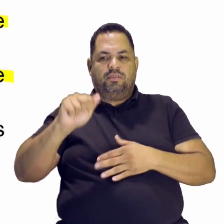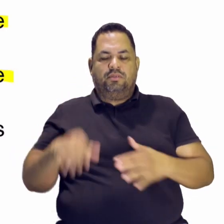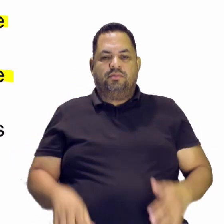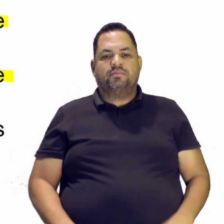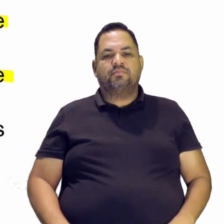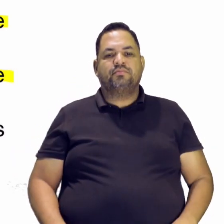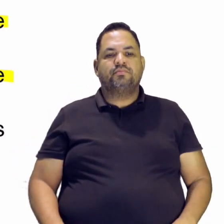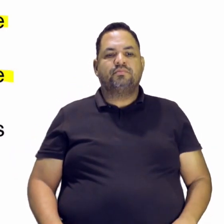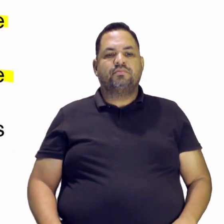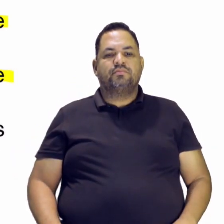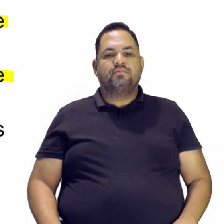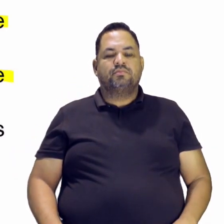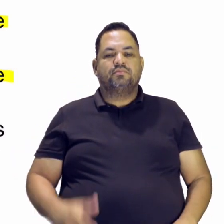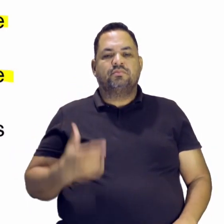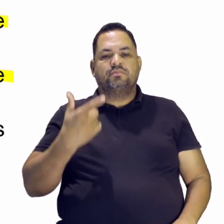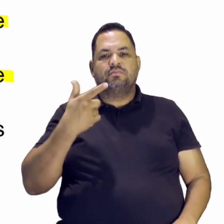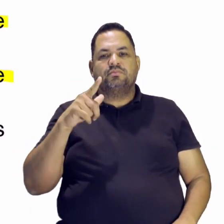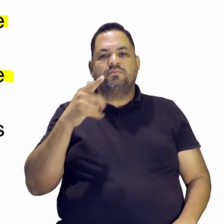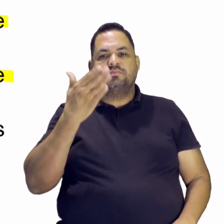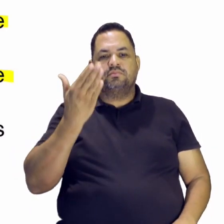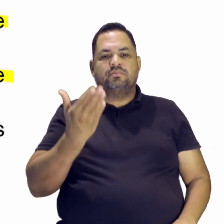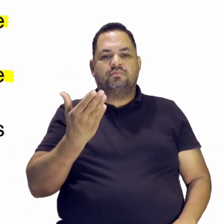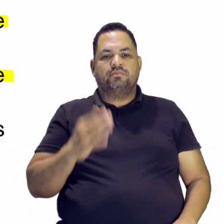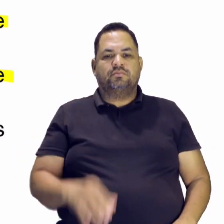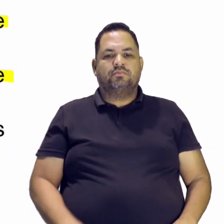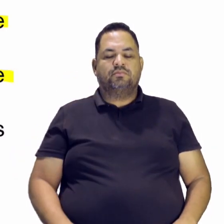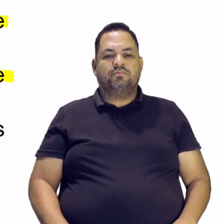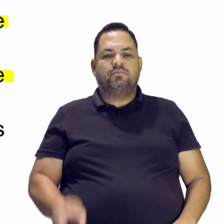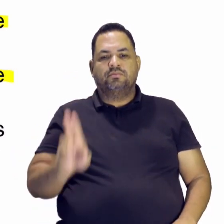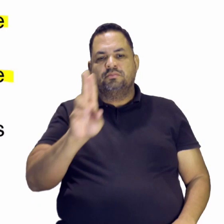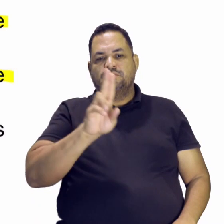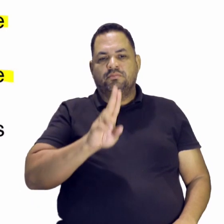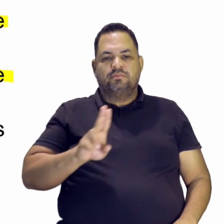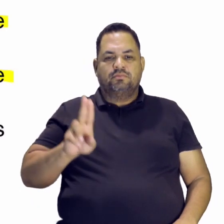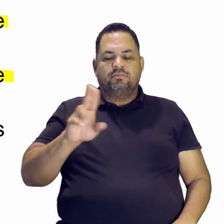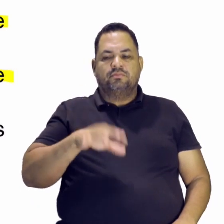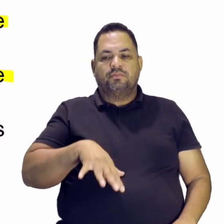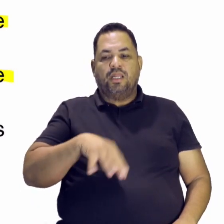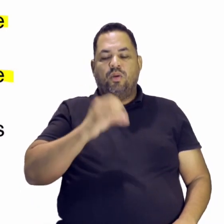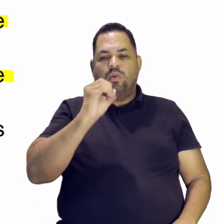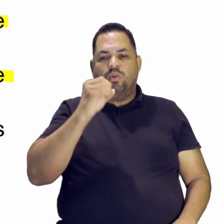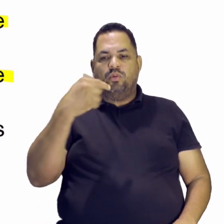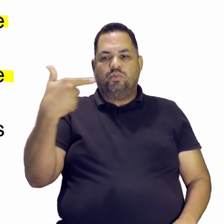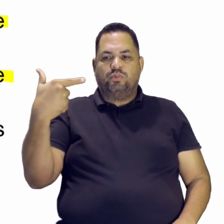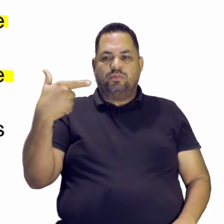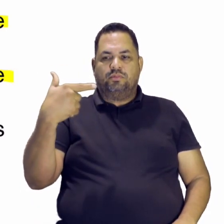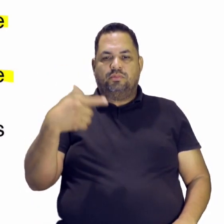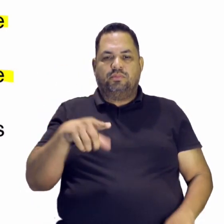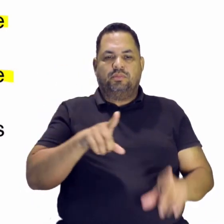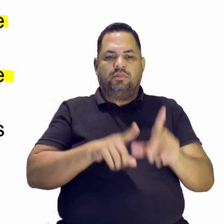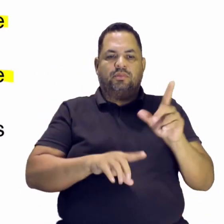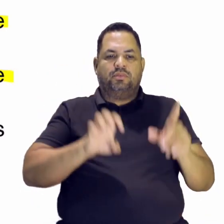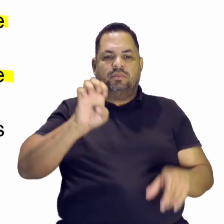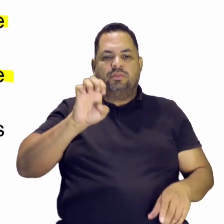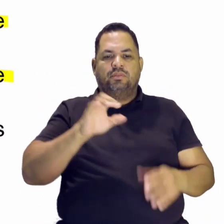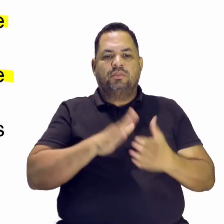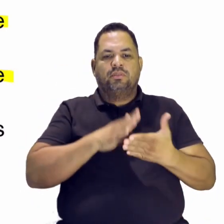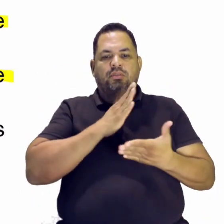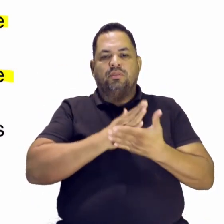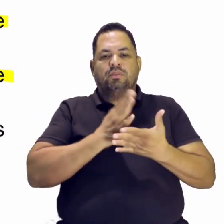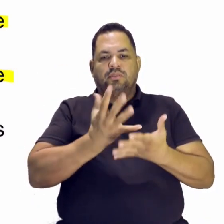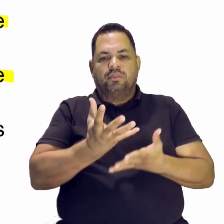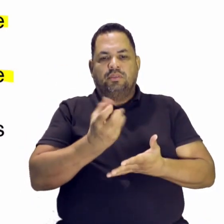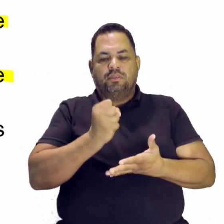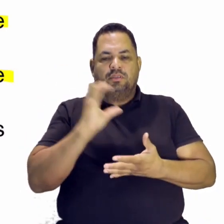tá? Que não tem aí a utilização do oxigênio. E na letra E, eu tenho uma fase de contração